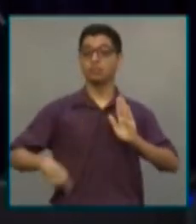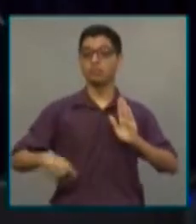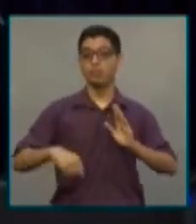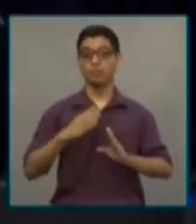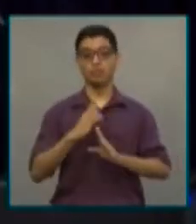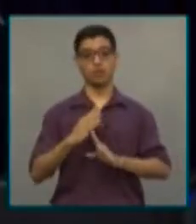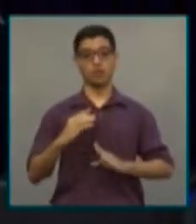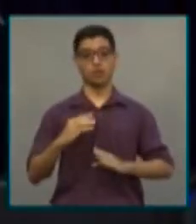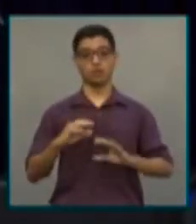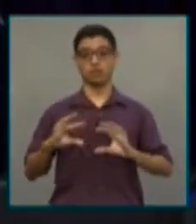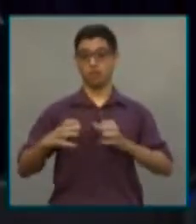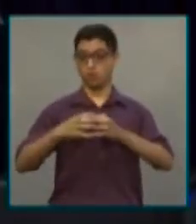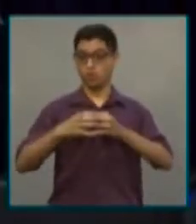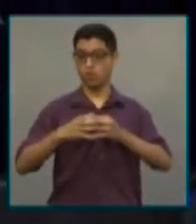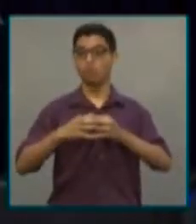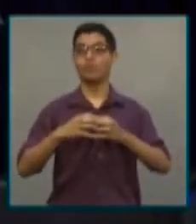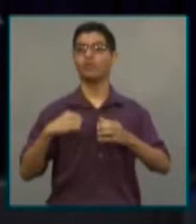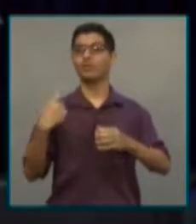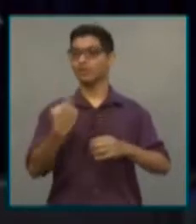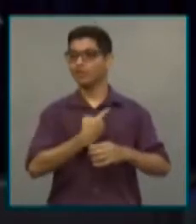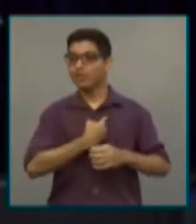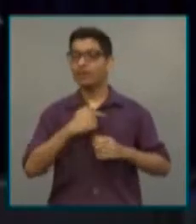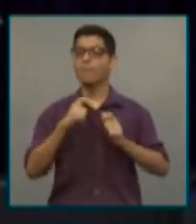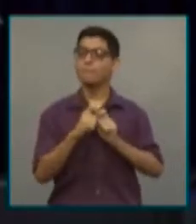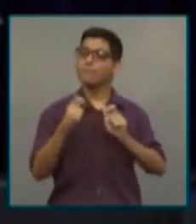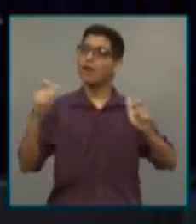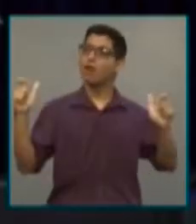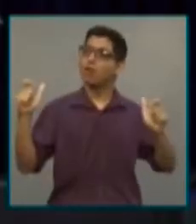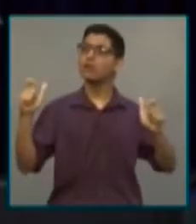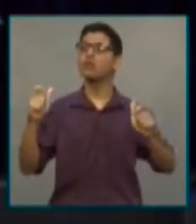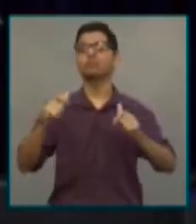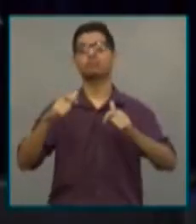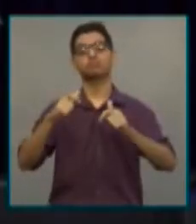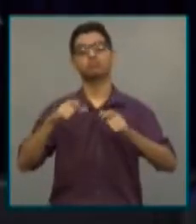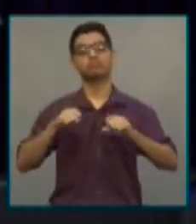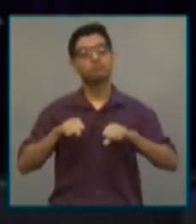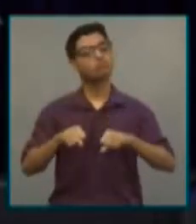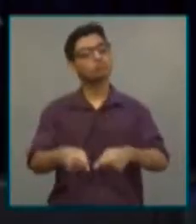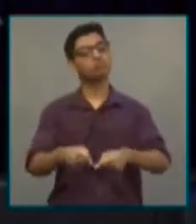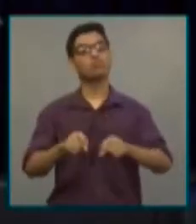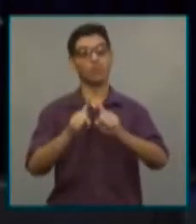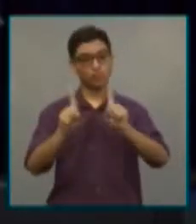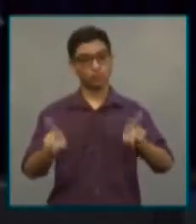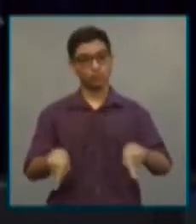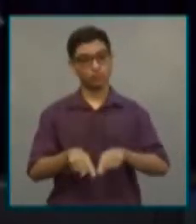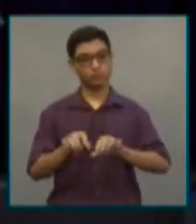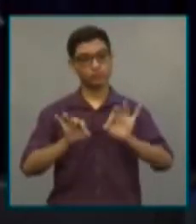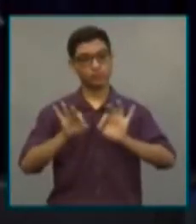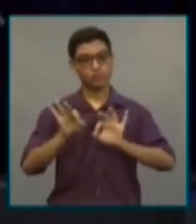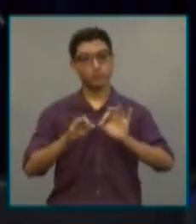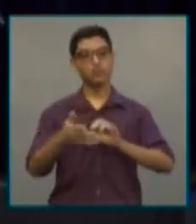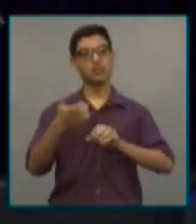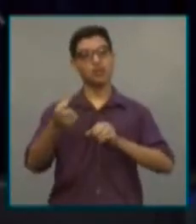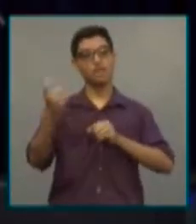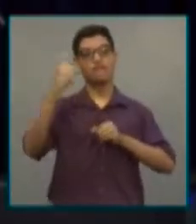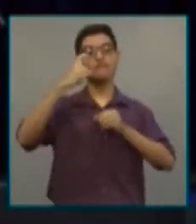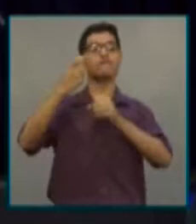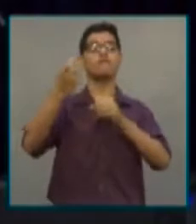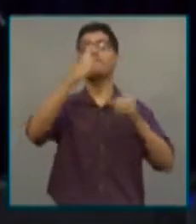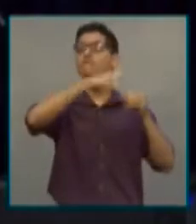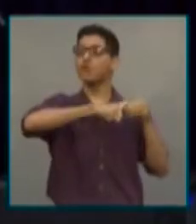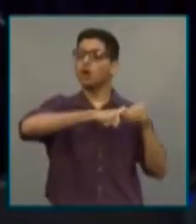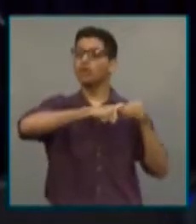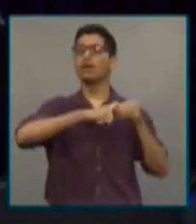E nós temos o direito de ir até o fim. E nós temos um projeto para resgatar essa ordem. Essa